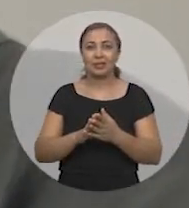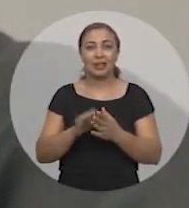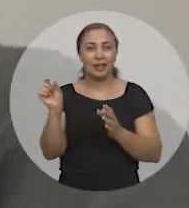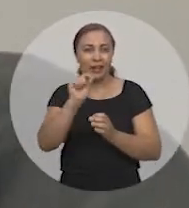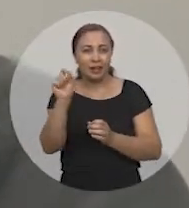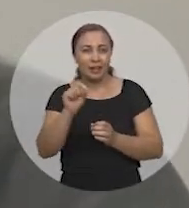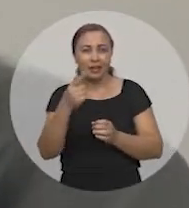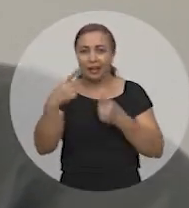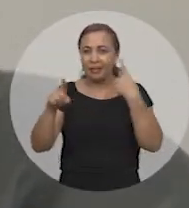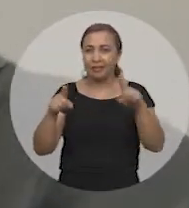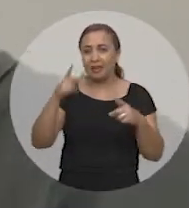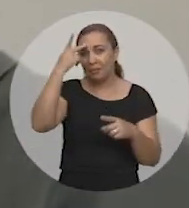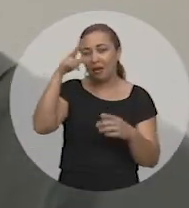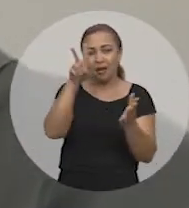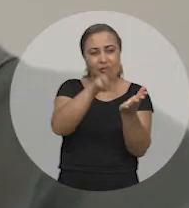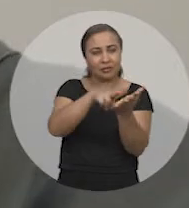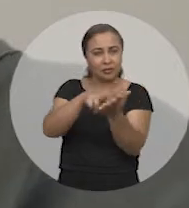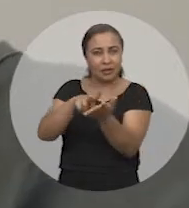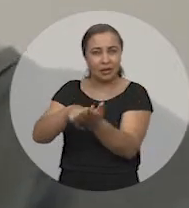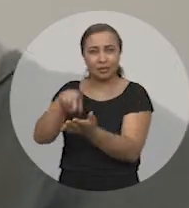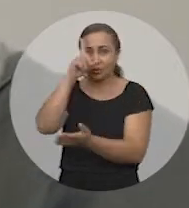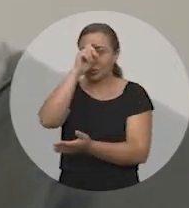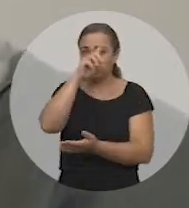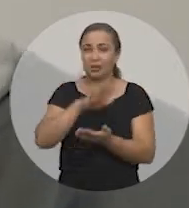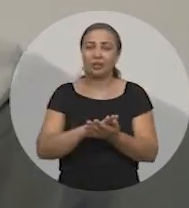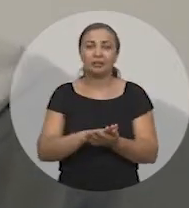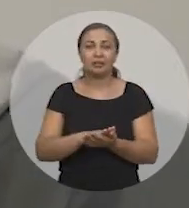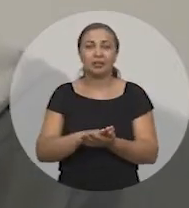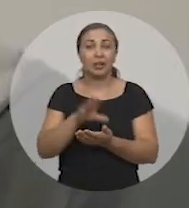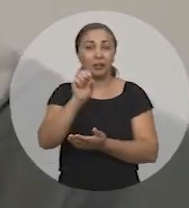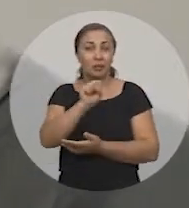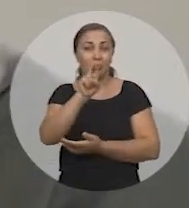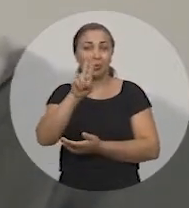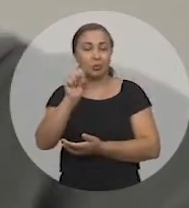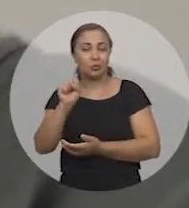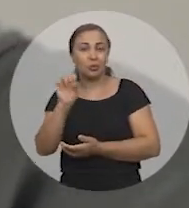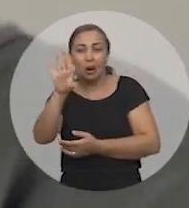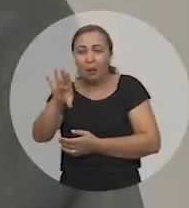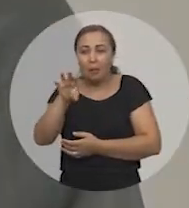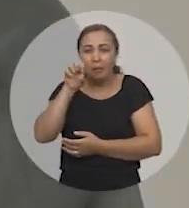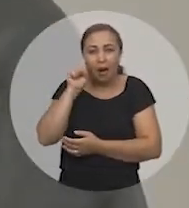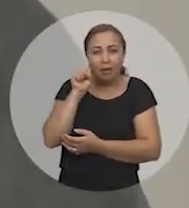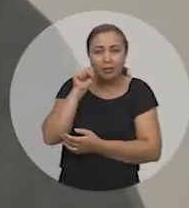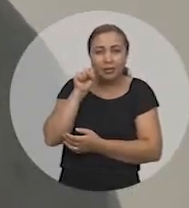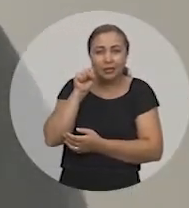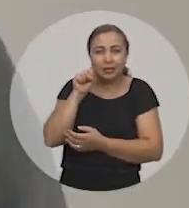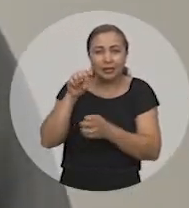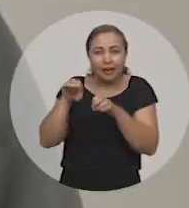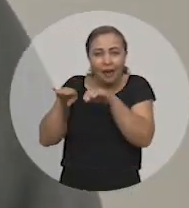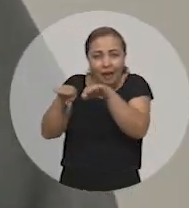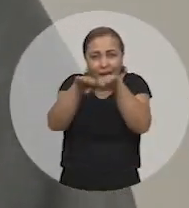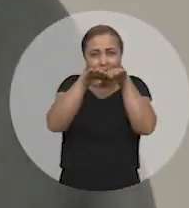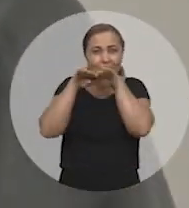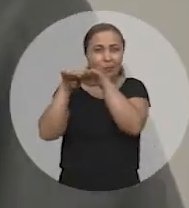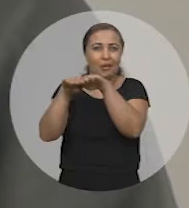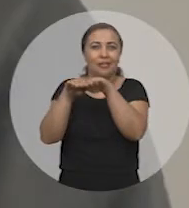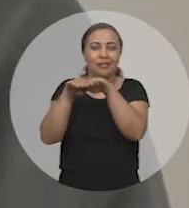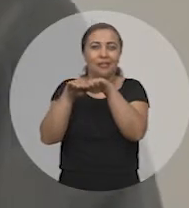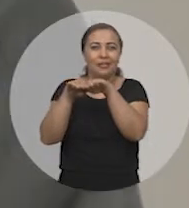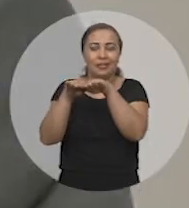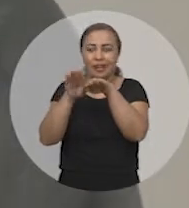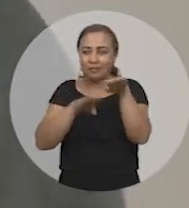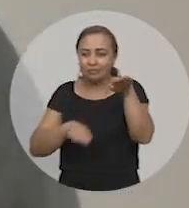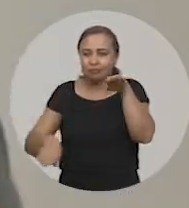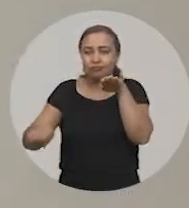terminar quem vai com aquele leito Isso é o que os ui espera que a questão da Equidade